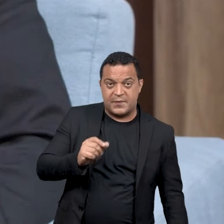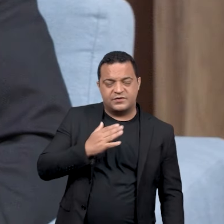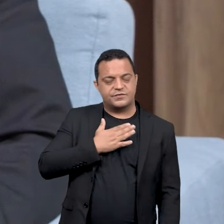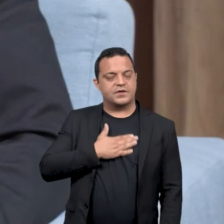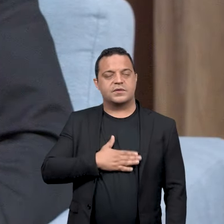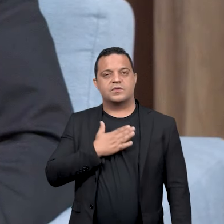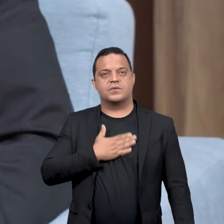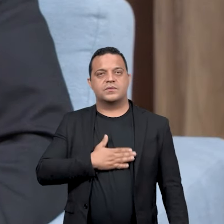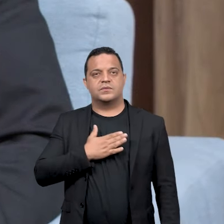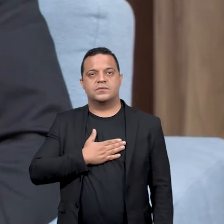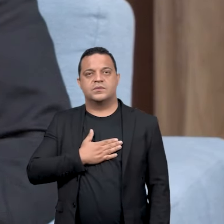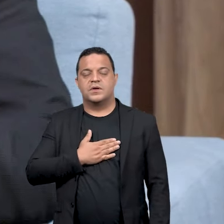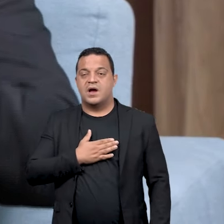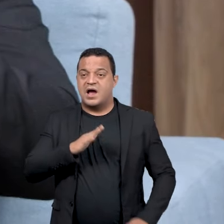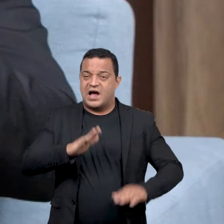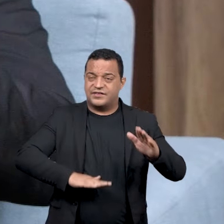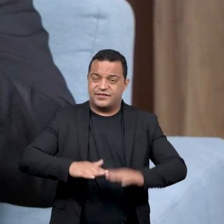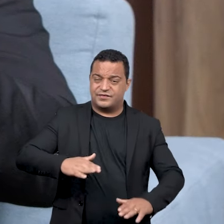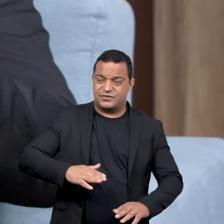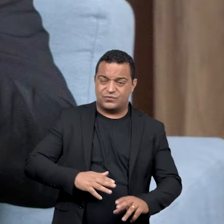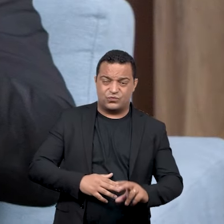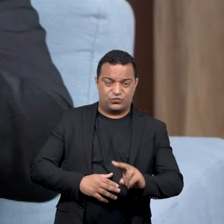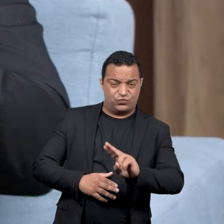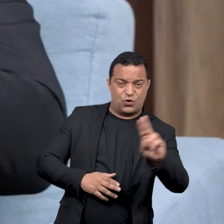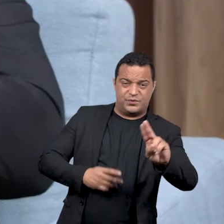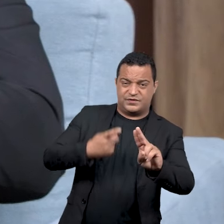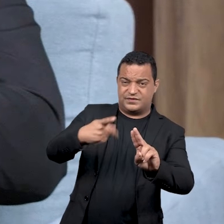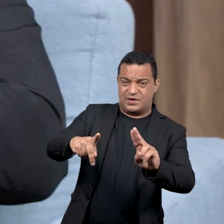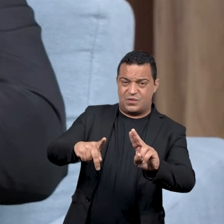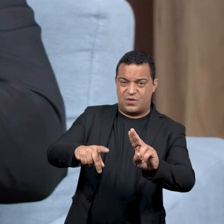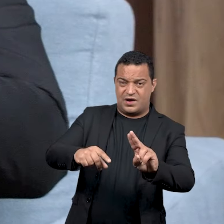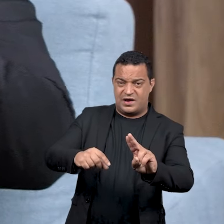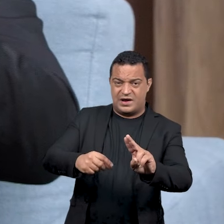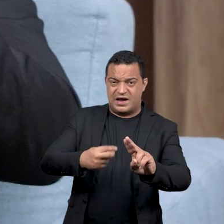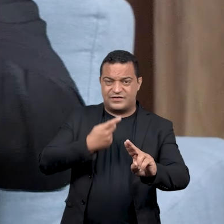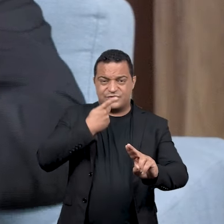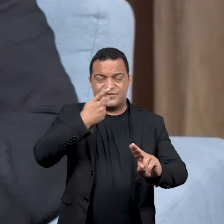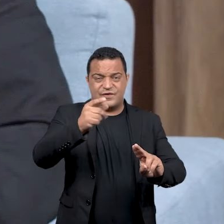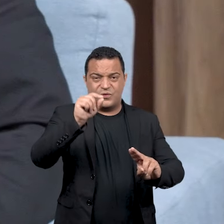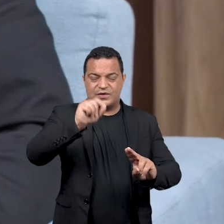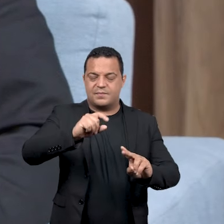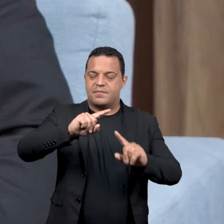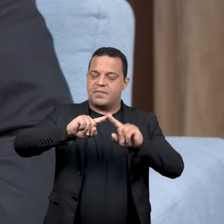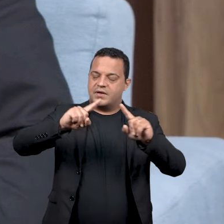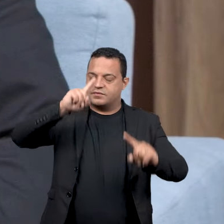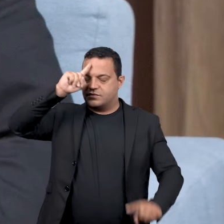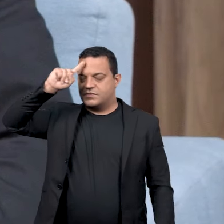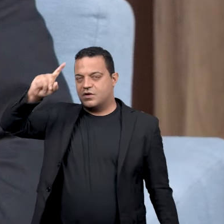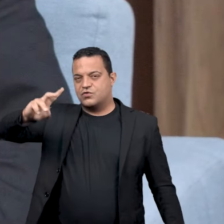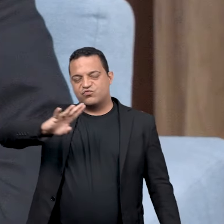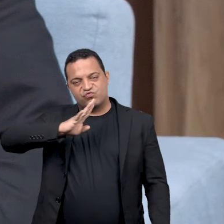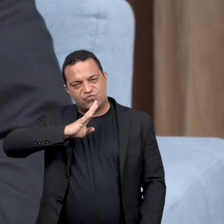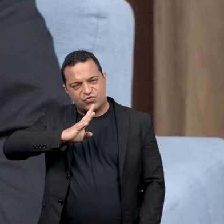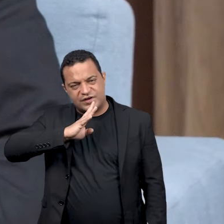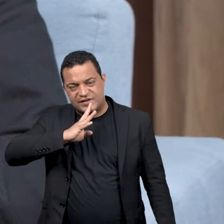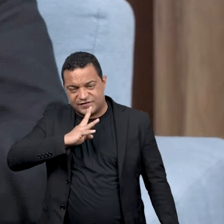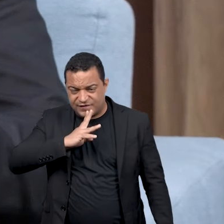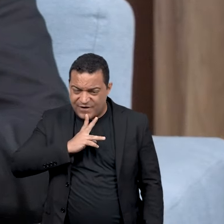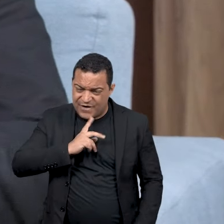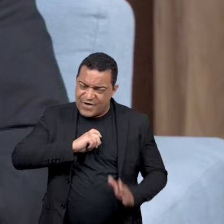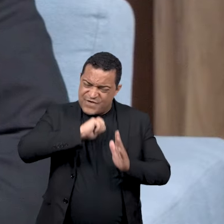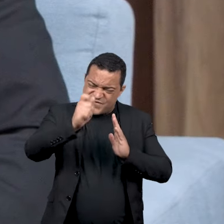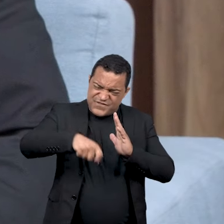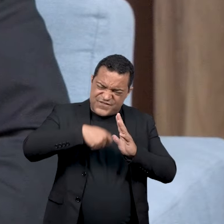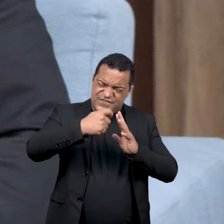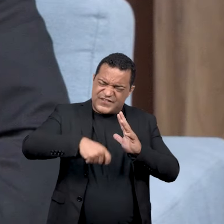aqui. Mas fique tranquilo, o seu nome às vezes não foi citado aqui, mas o Senhor te conhece, o Senhor te abençoa também.